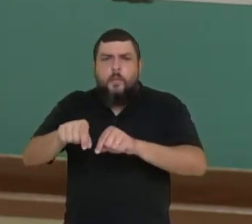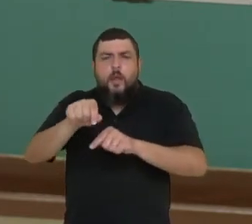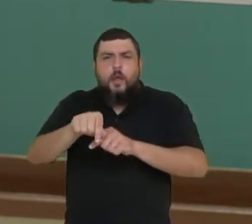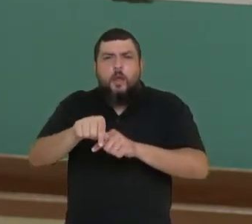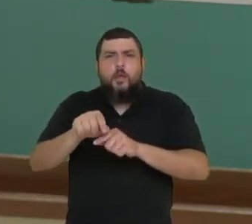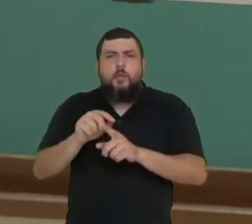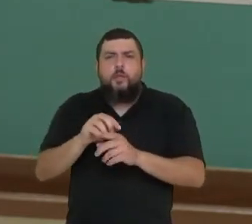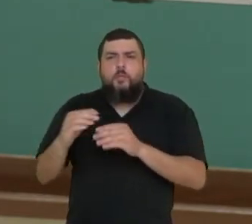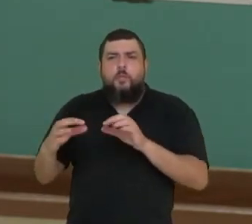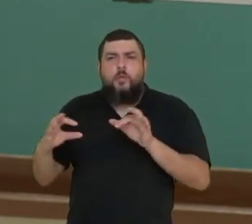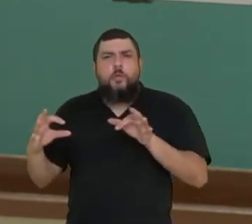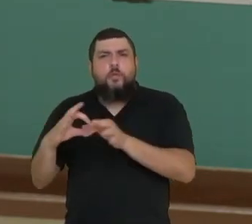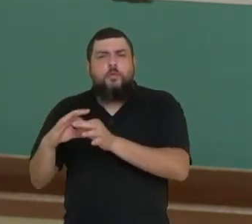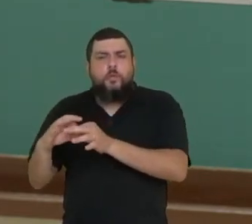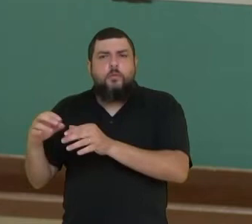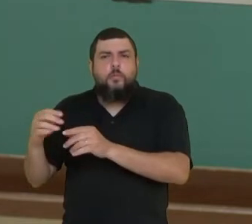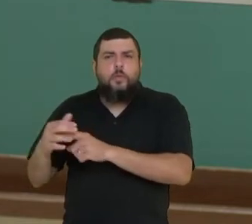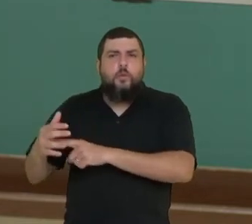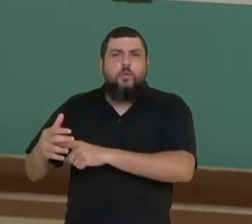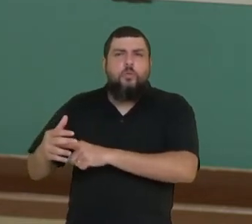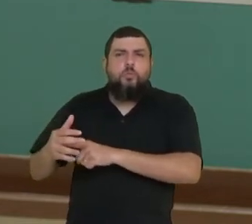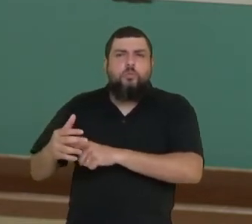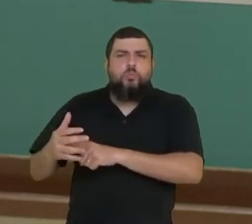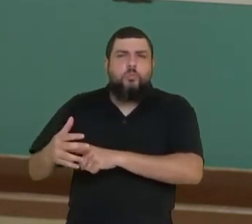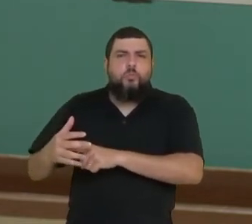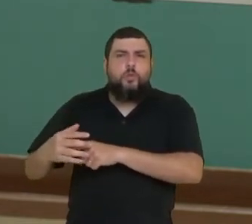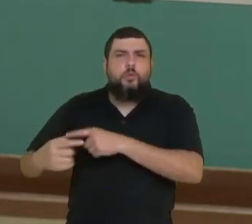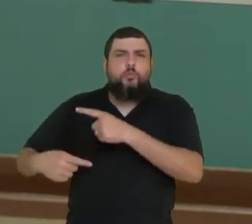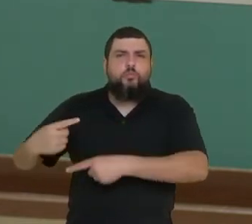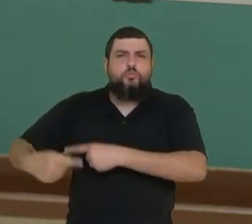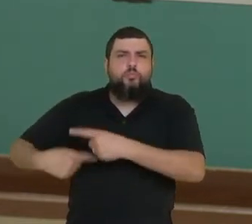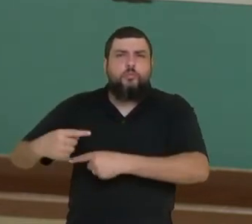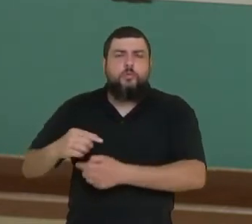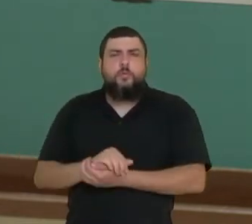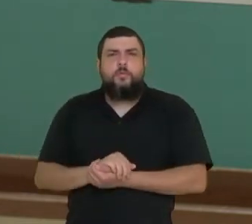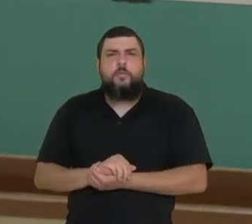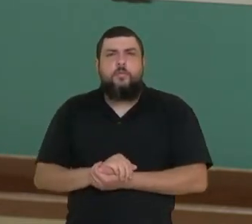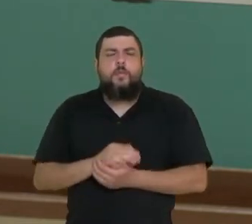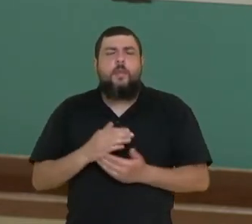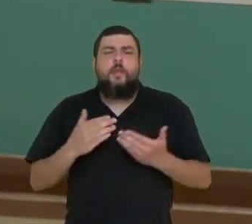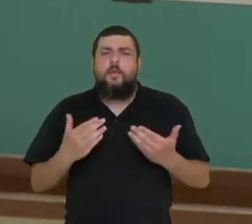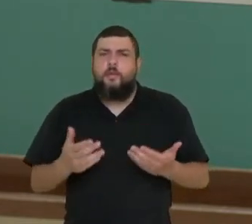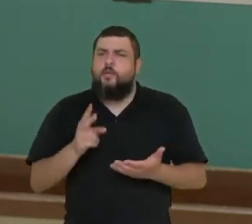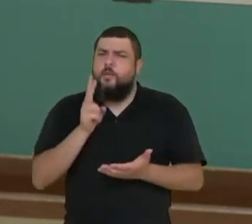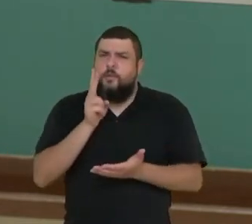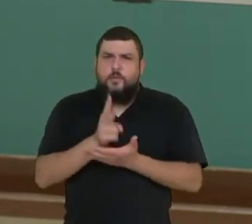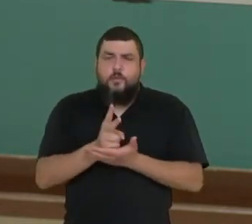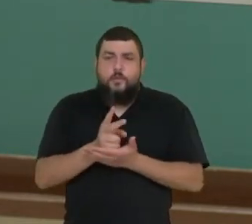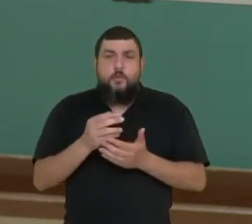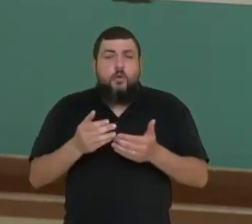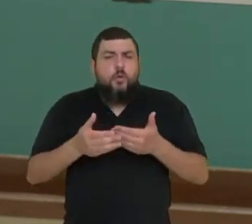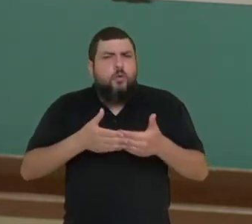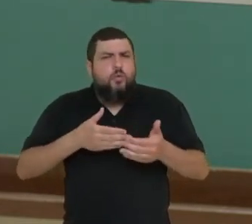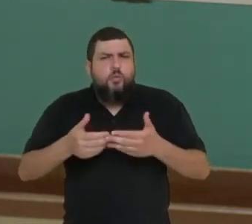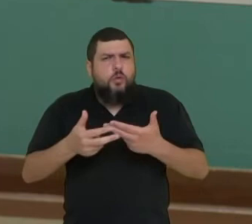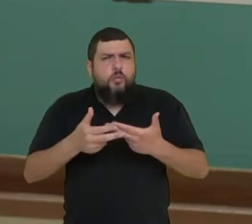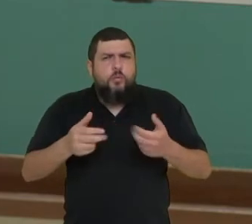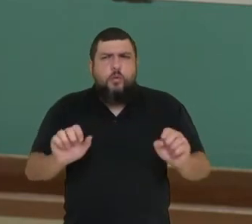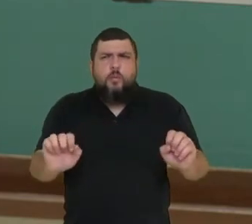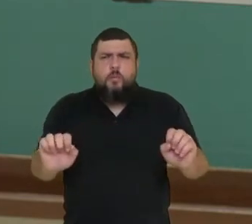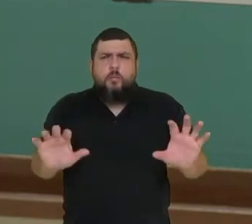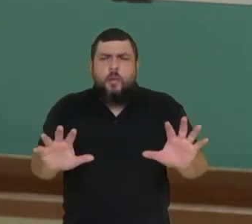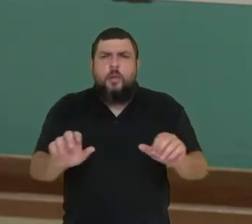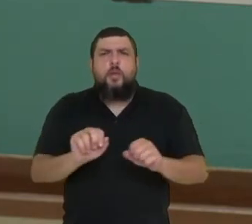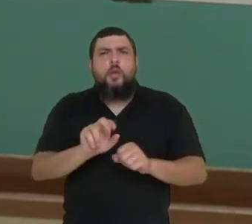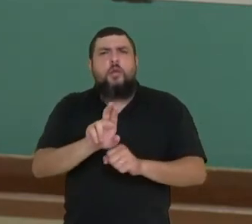ali. Então, na realidade, é assim, toda vez que você liga um equipamento no carro, tudo que você está usando ali,